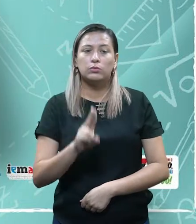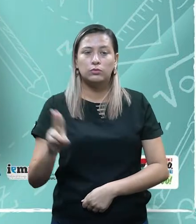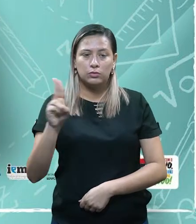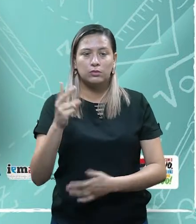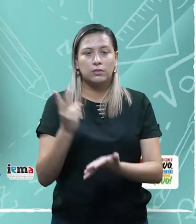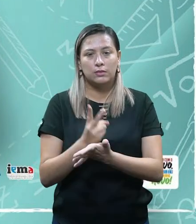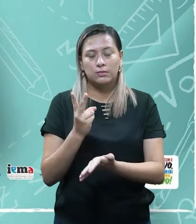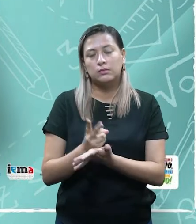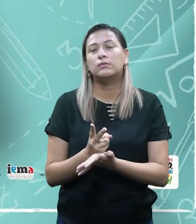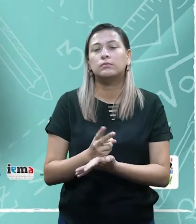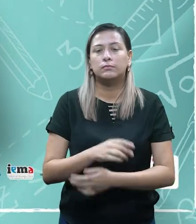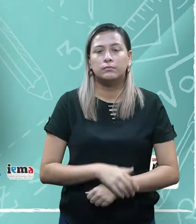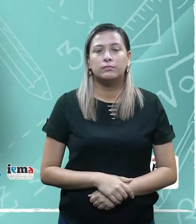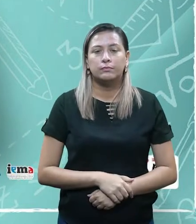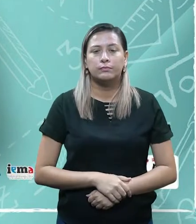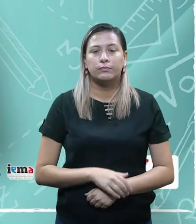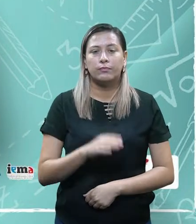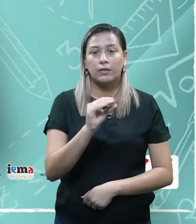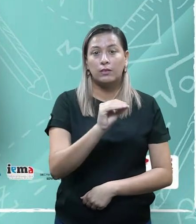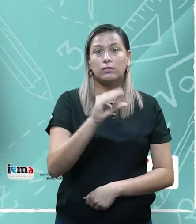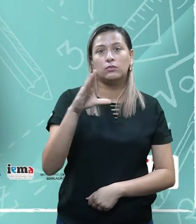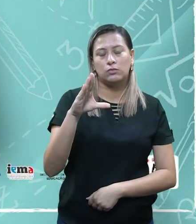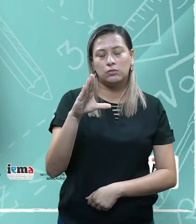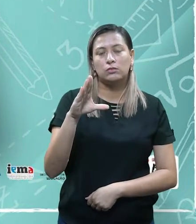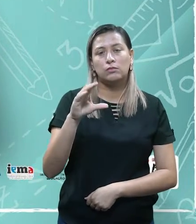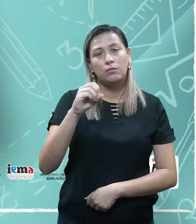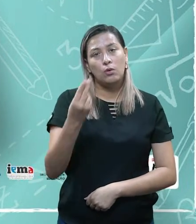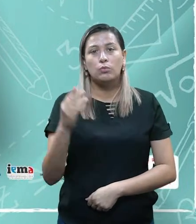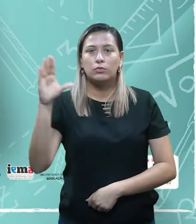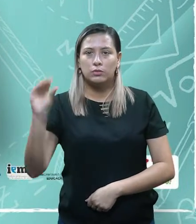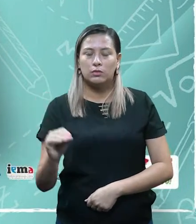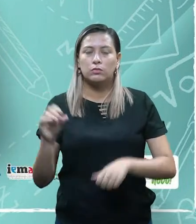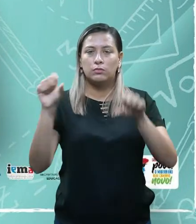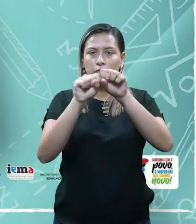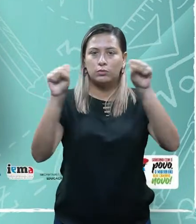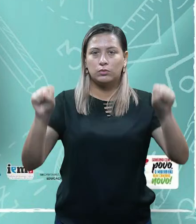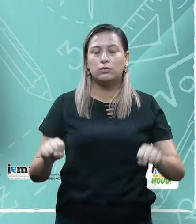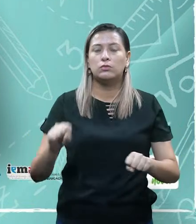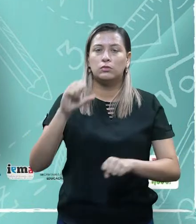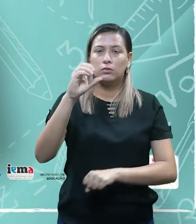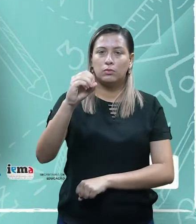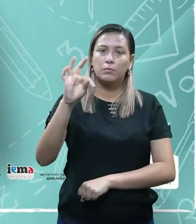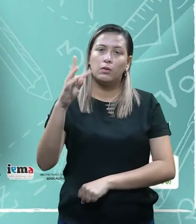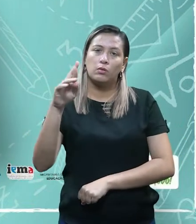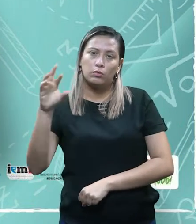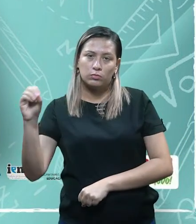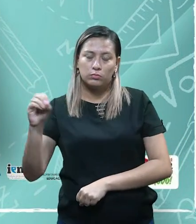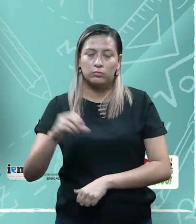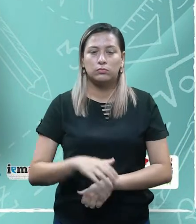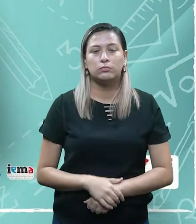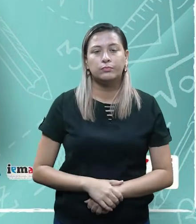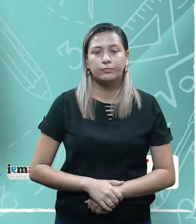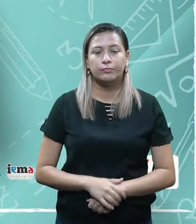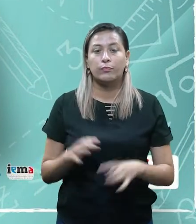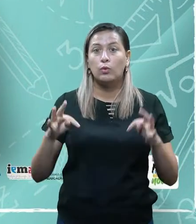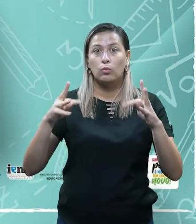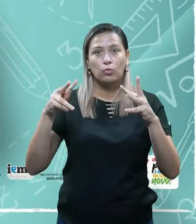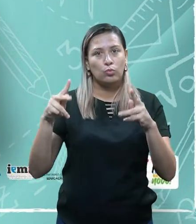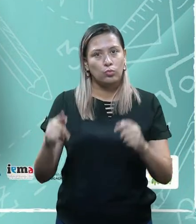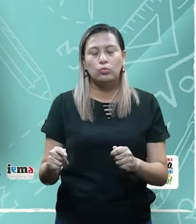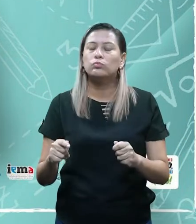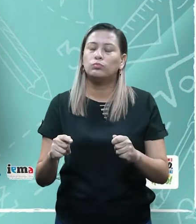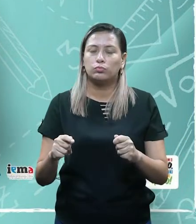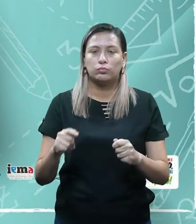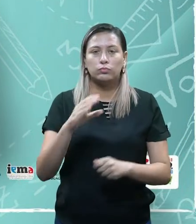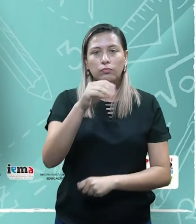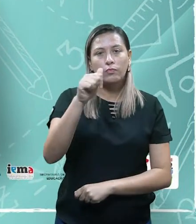F8, que ele ativa e desativa o sistema Orton, né? Então, tudo no CAD, gente, ele mexe com o sistema cartesiano,